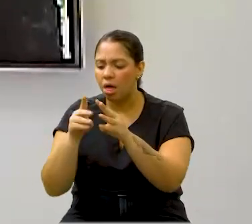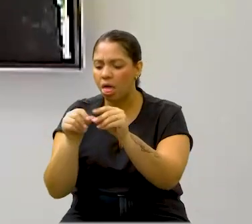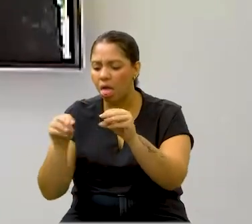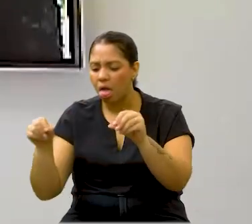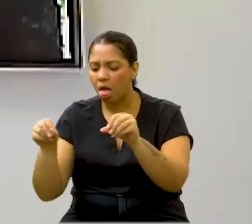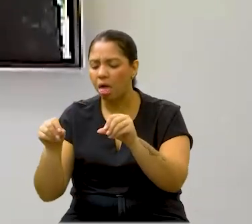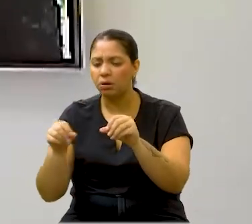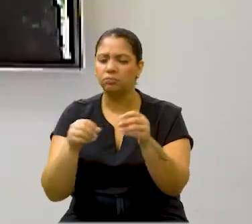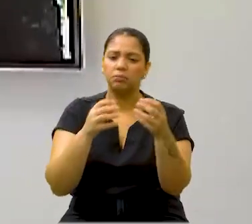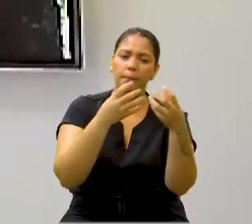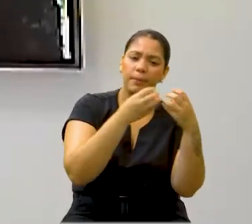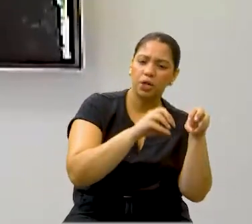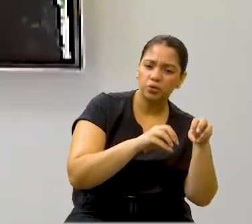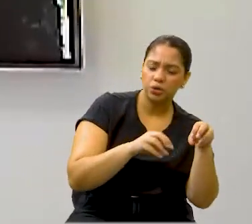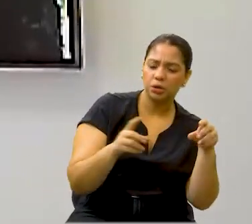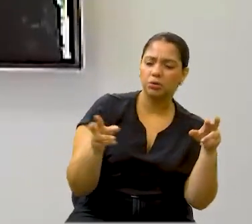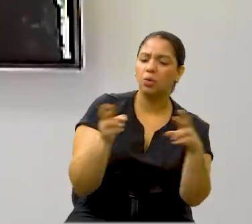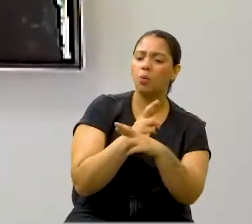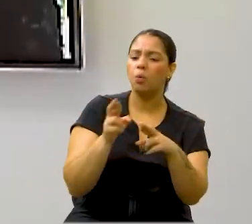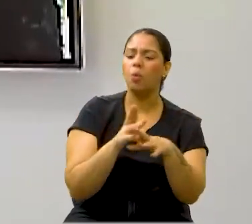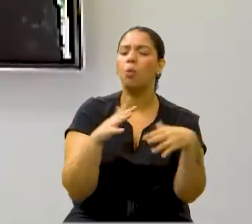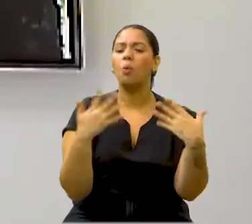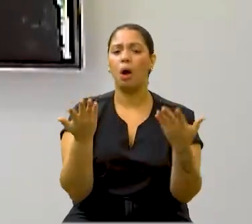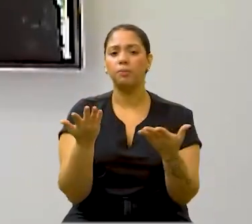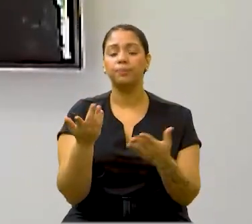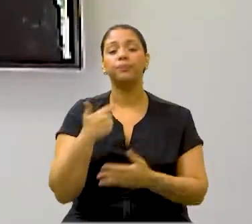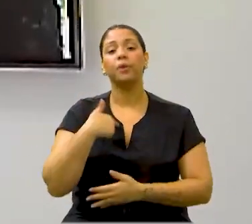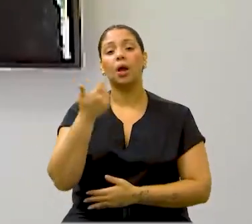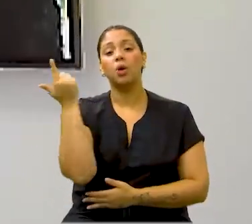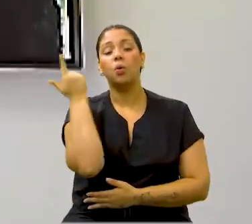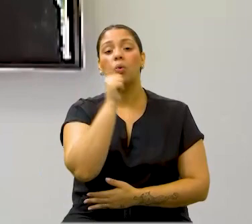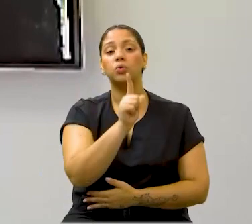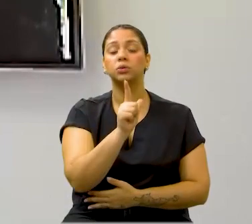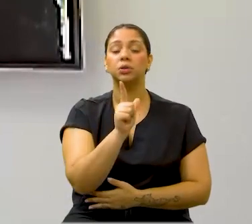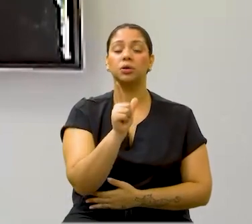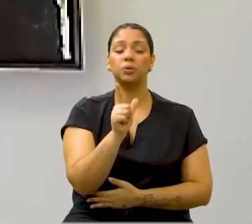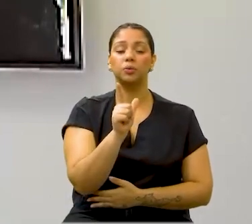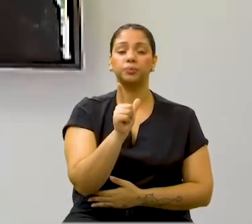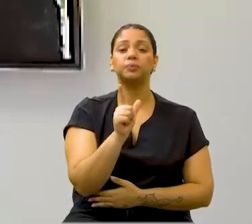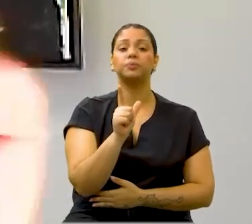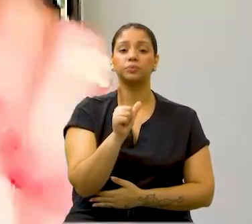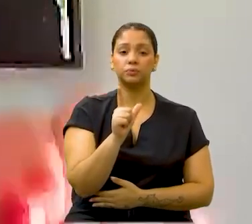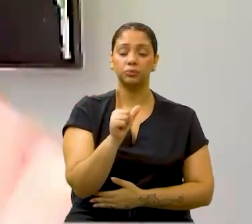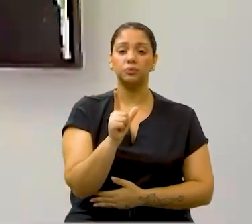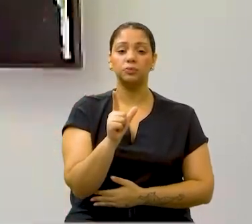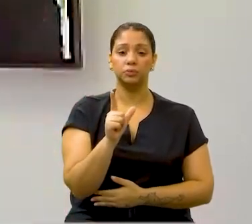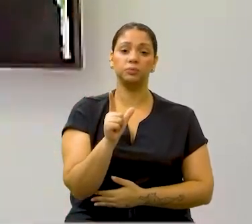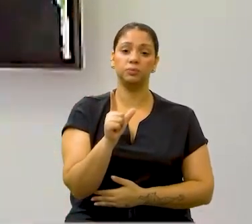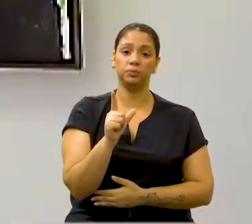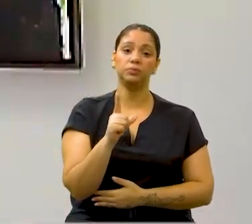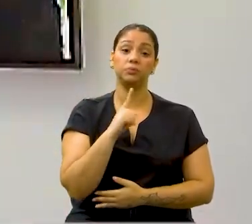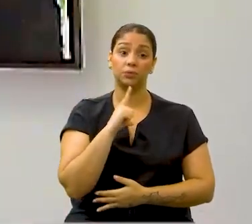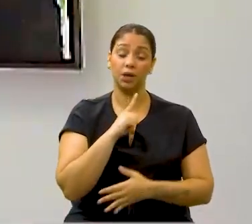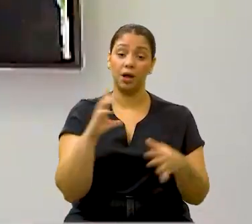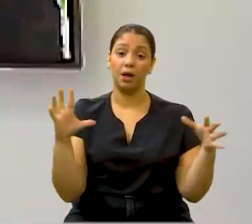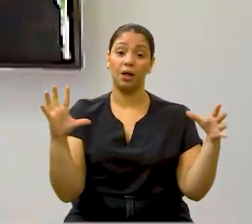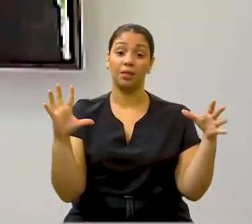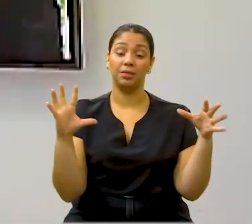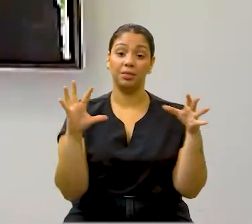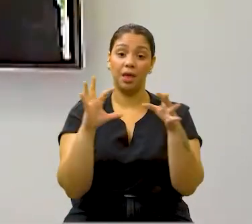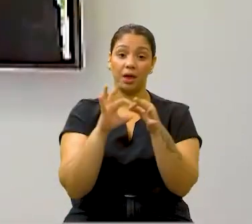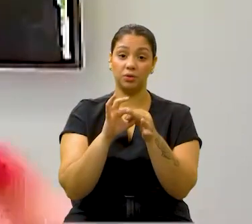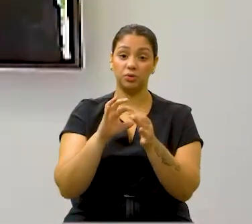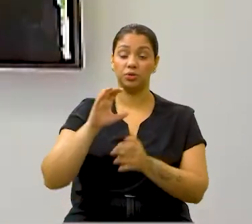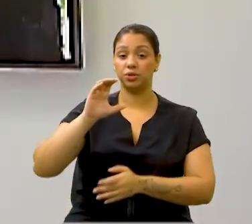daquela propriedade com o dano. Então, se eu consigo fazer, né, que a gente chama de nexo